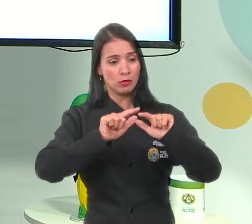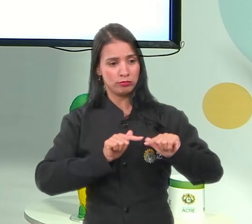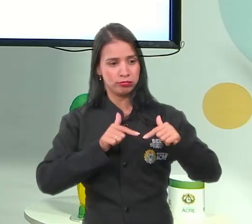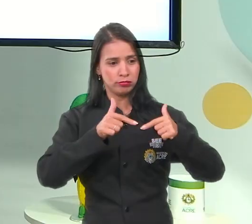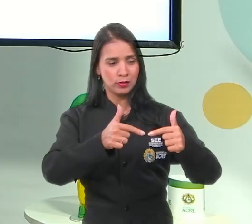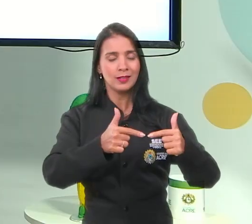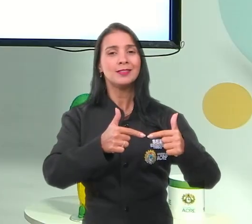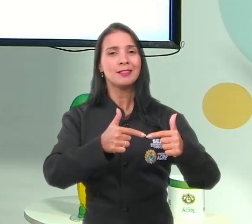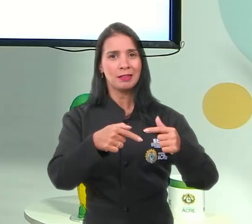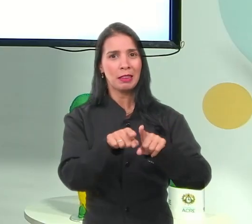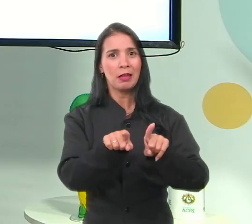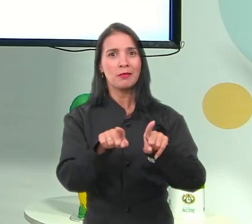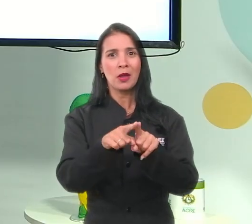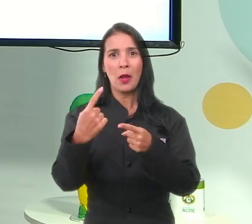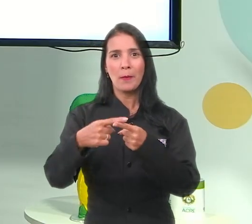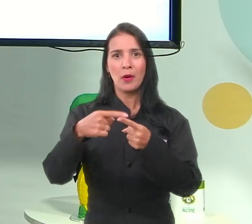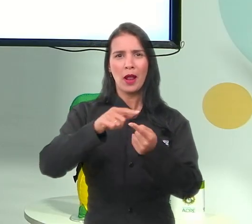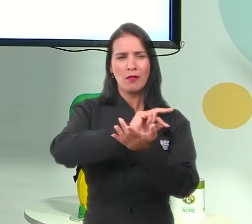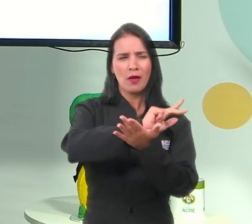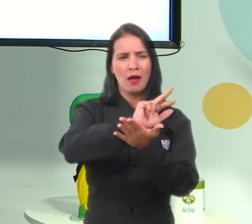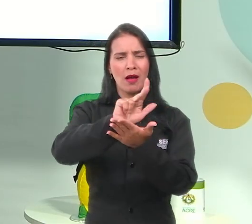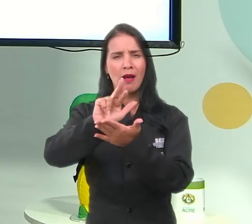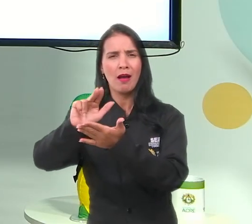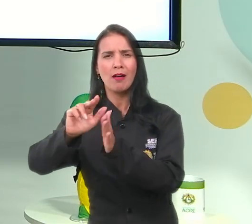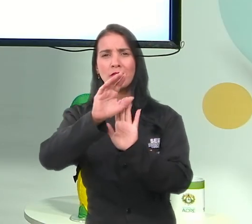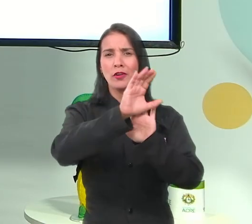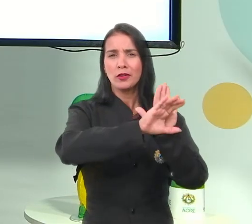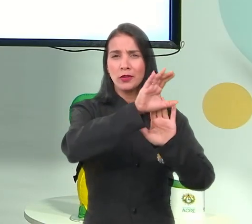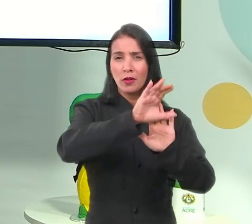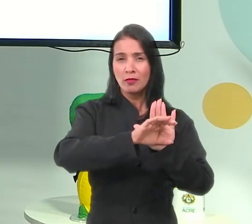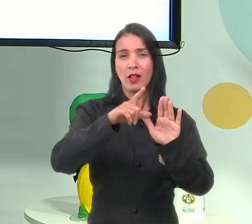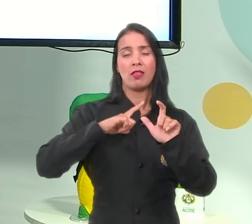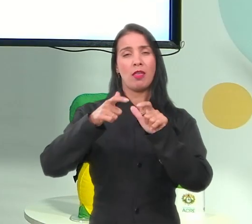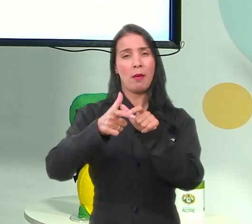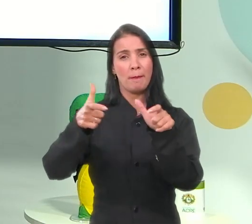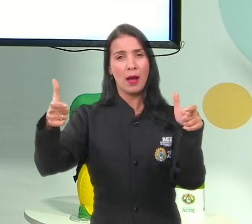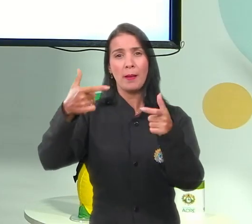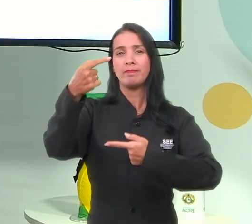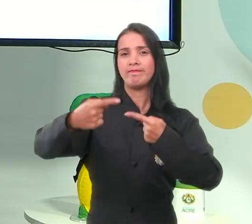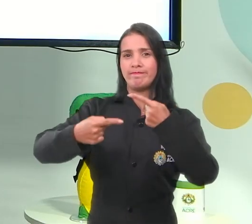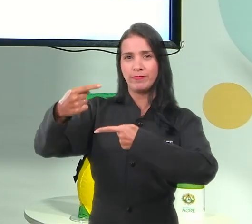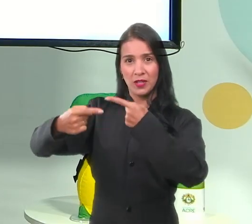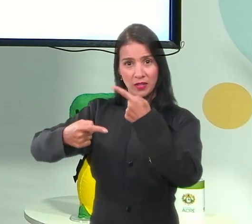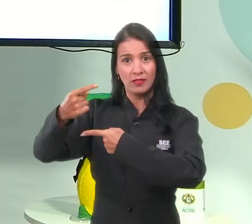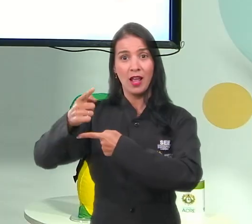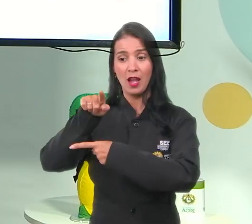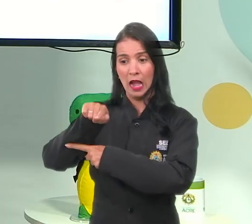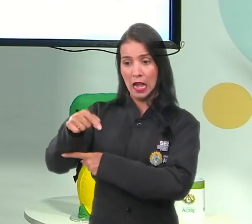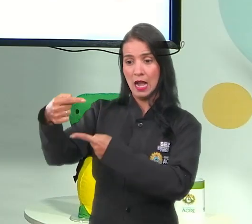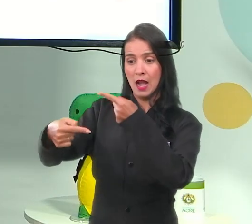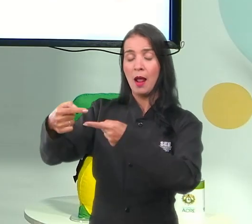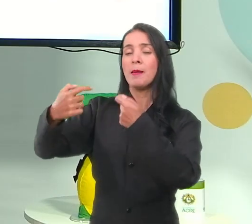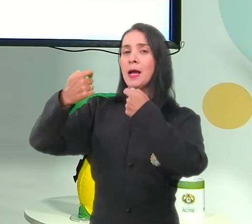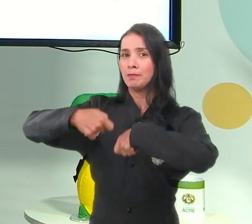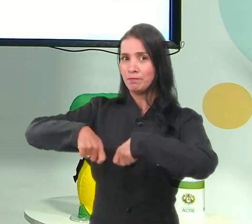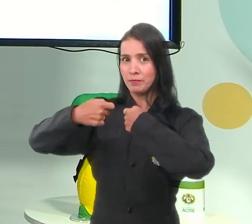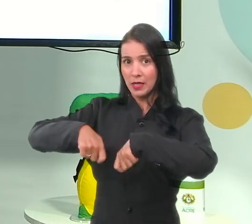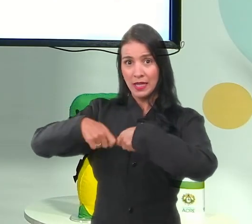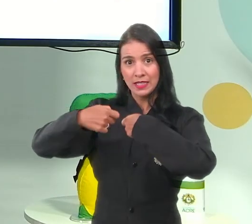distintas concepções, nós temos um amplo debate, e esse debate ele precisa ser um